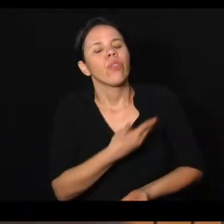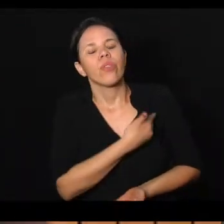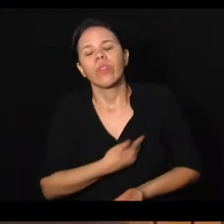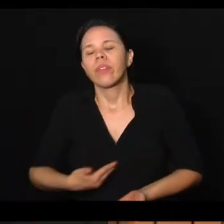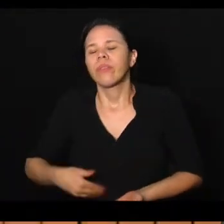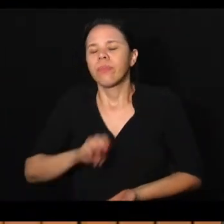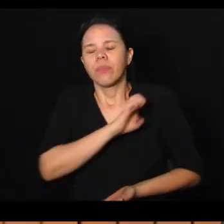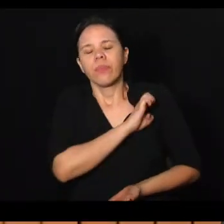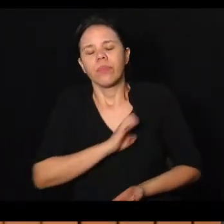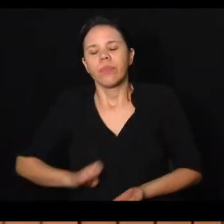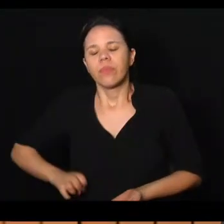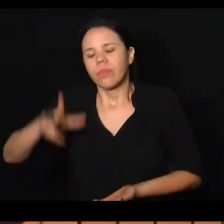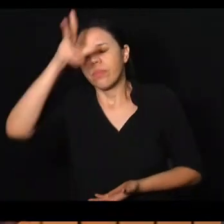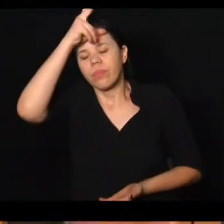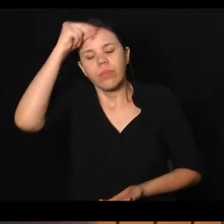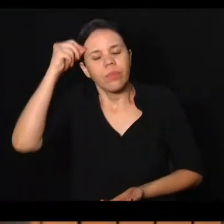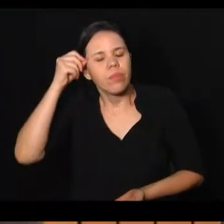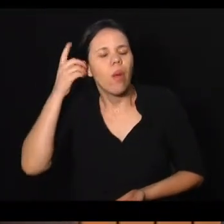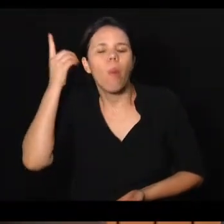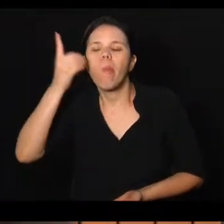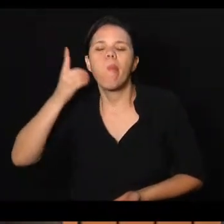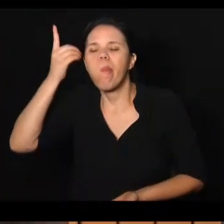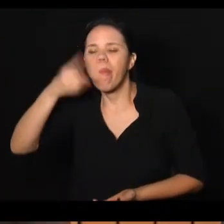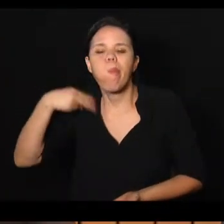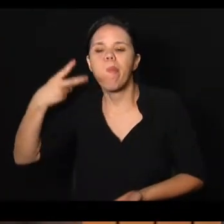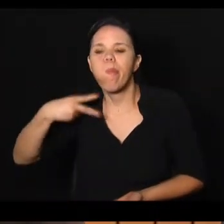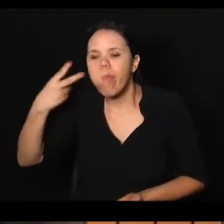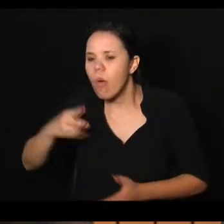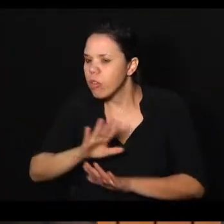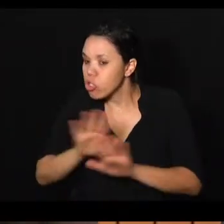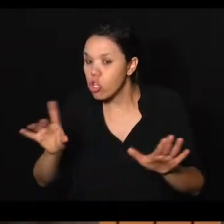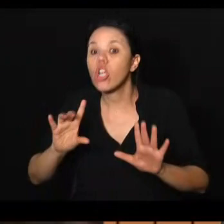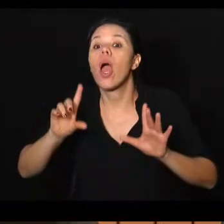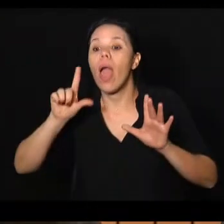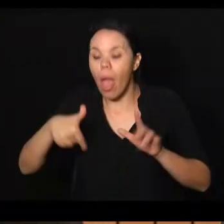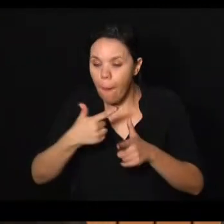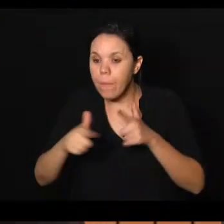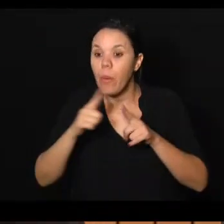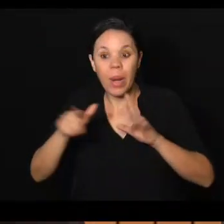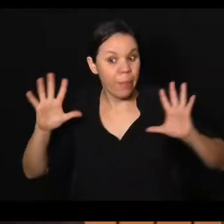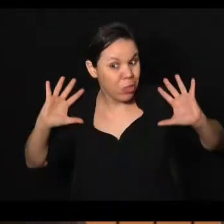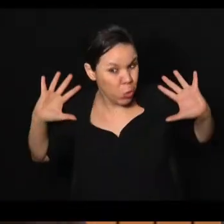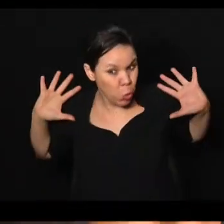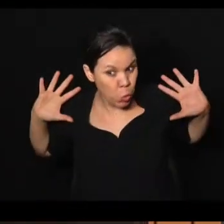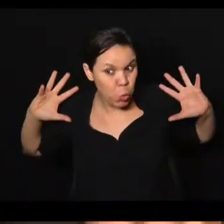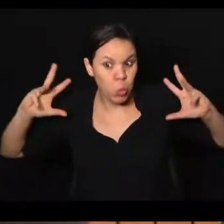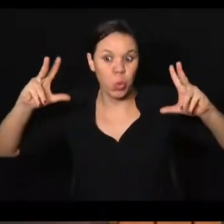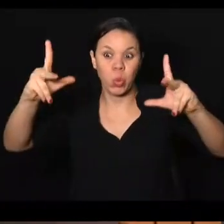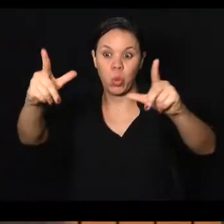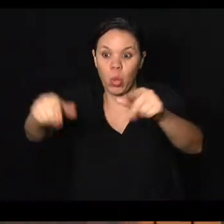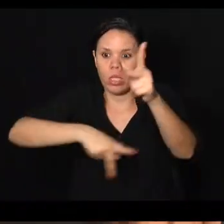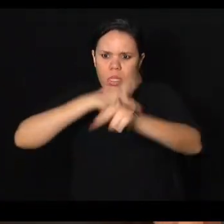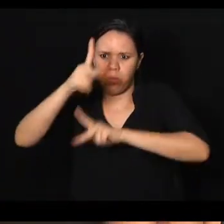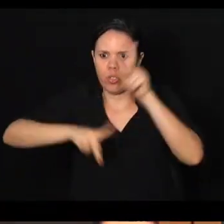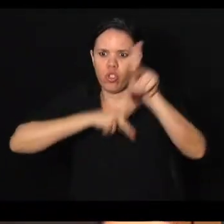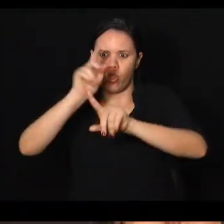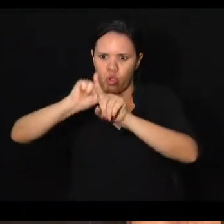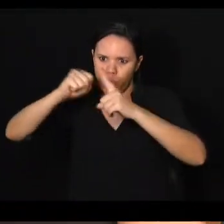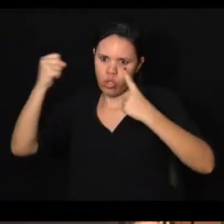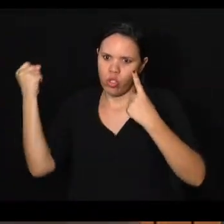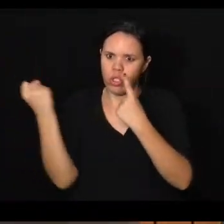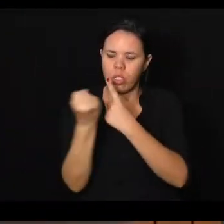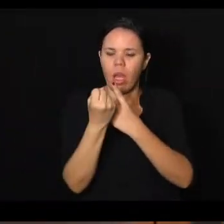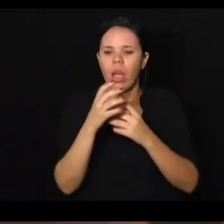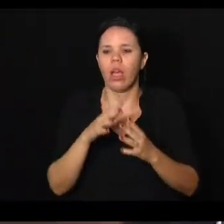estadual, municipal, dos deputados e vereadores, é um problema de todos nós. E todos nós vamos ter que